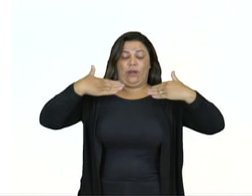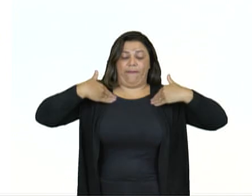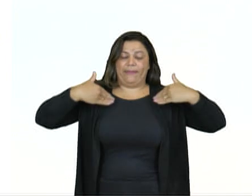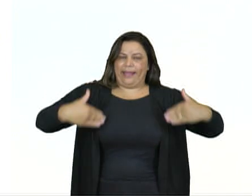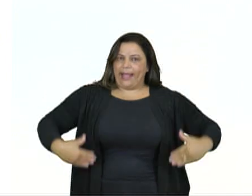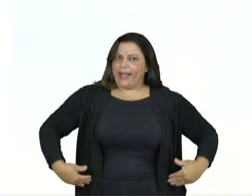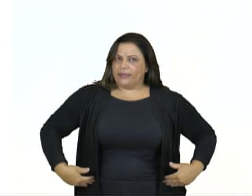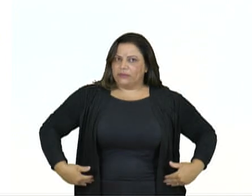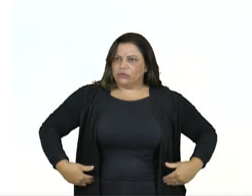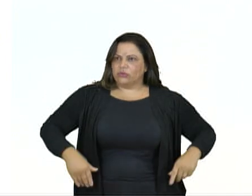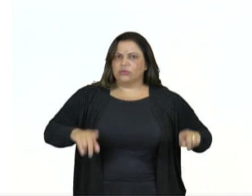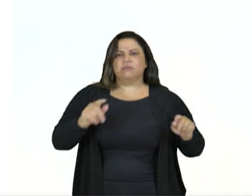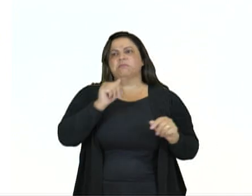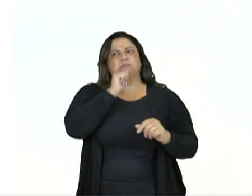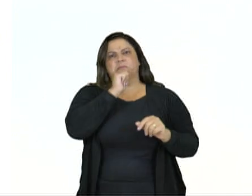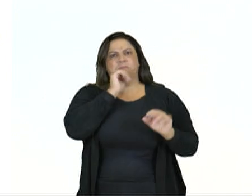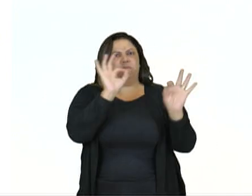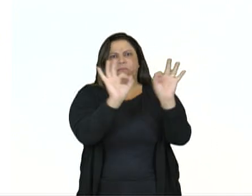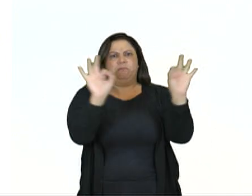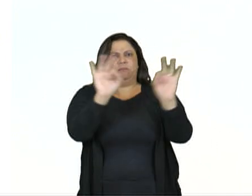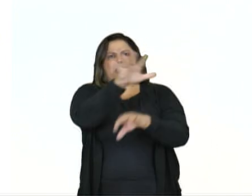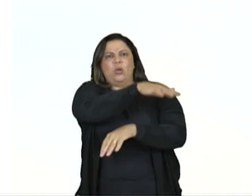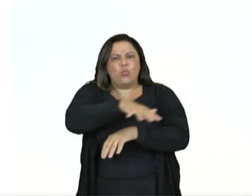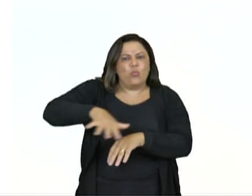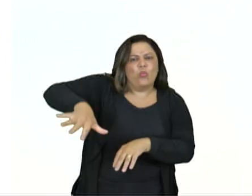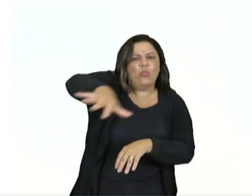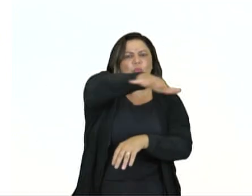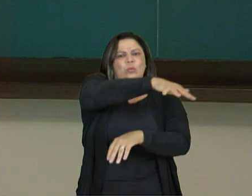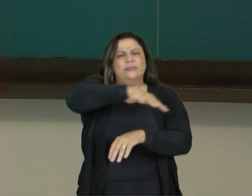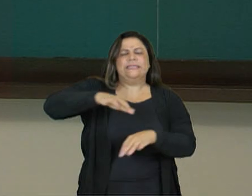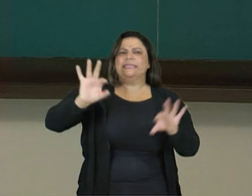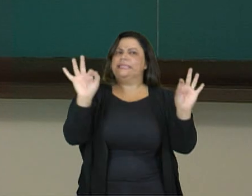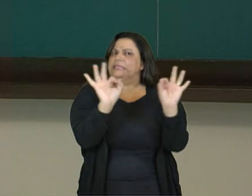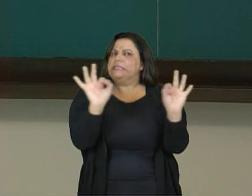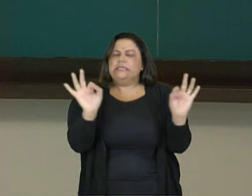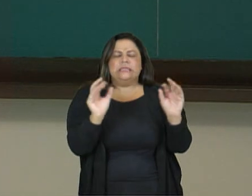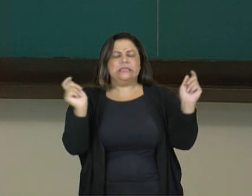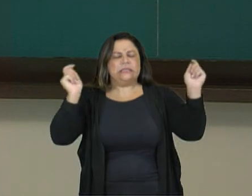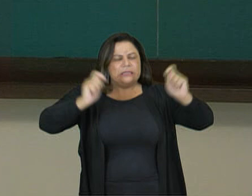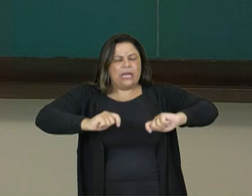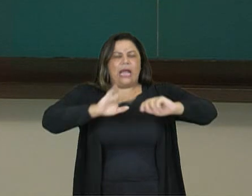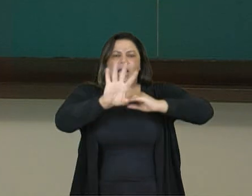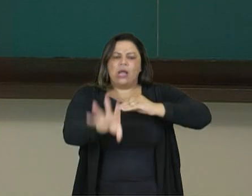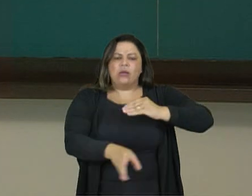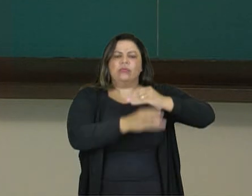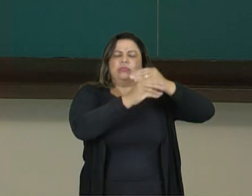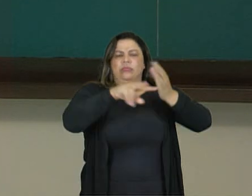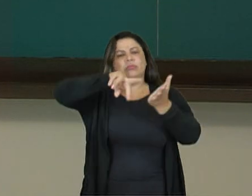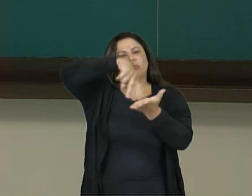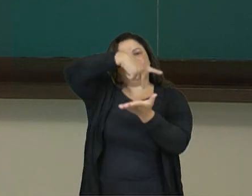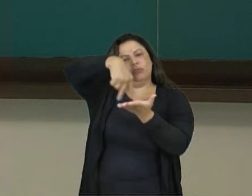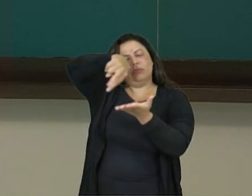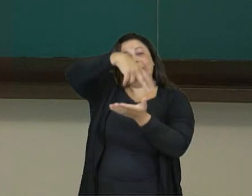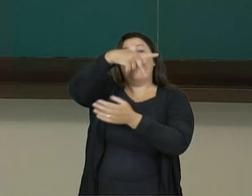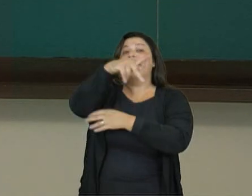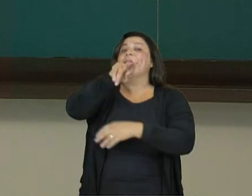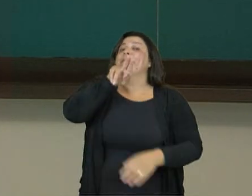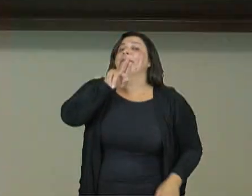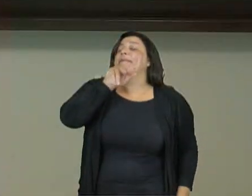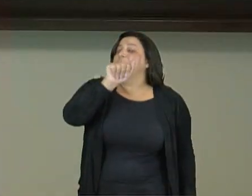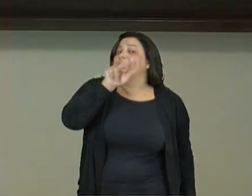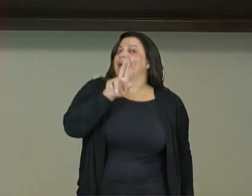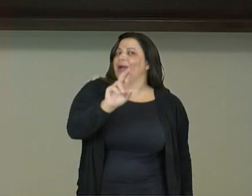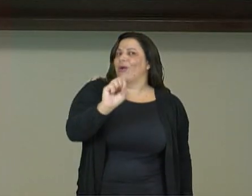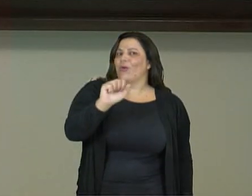não fazem nenhuma trajetória no espaço. Então, a dança também é composta por pausas. E quando você está